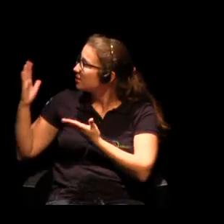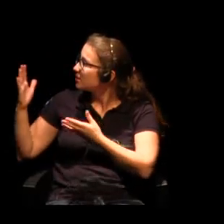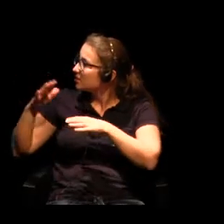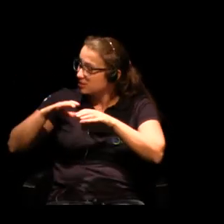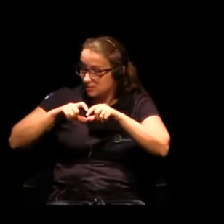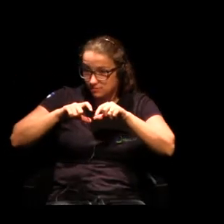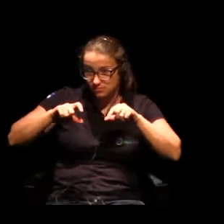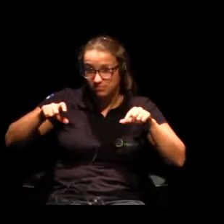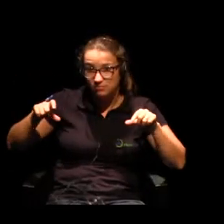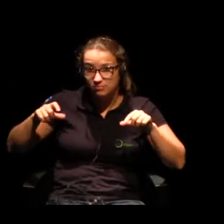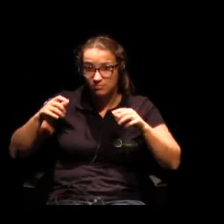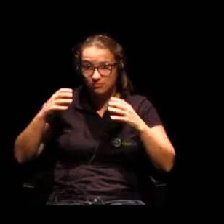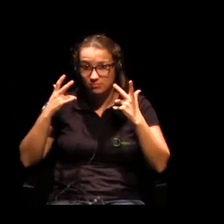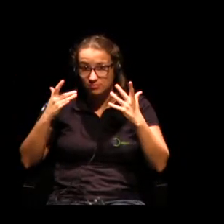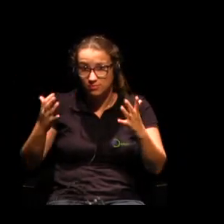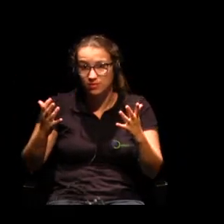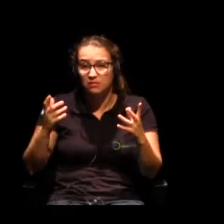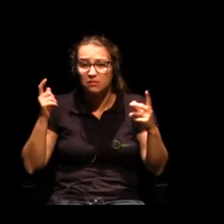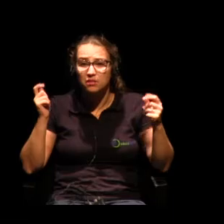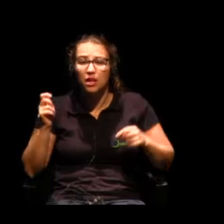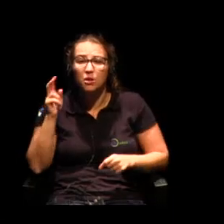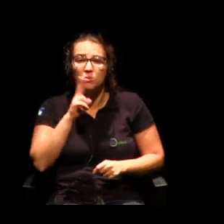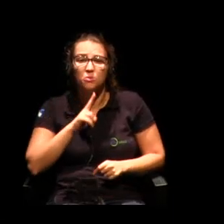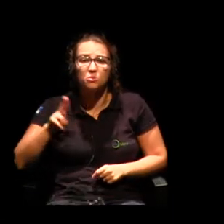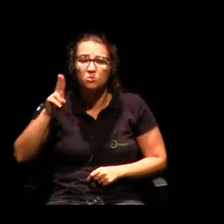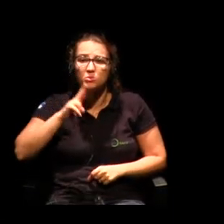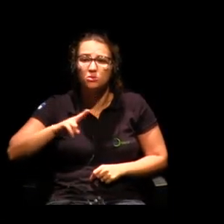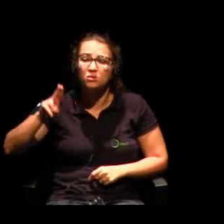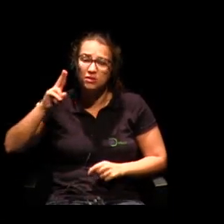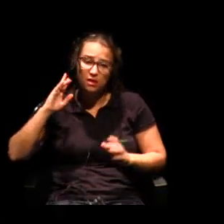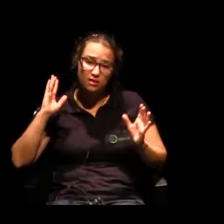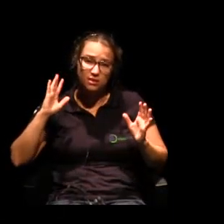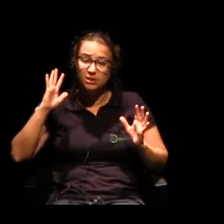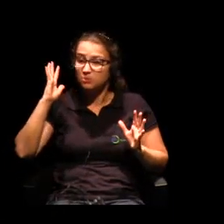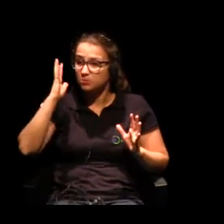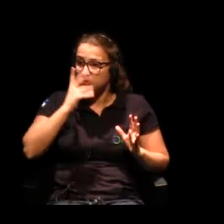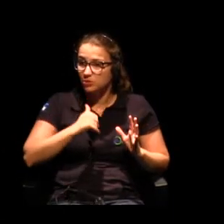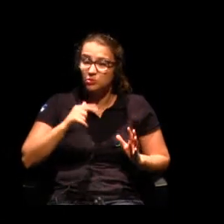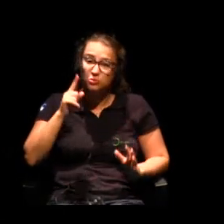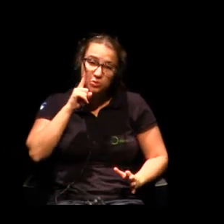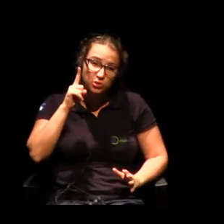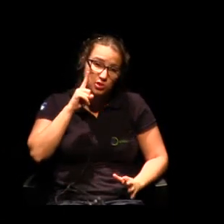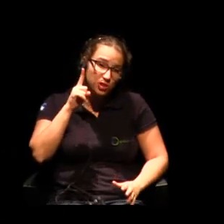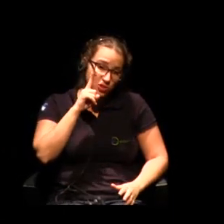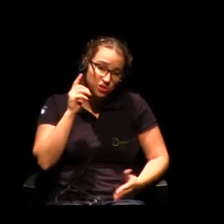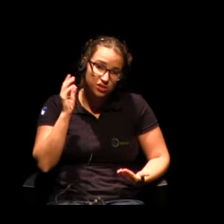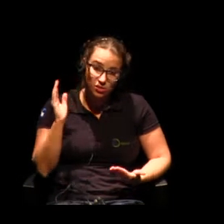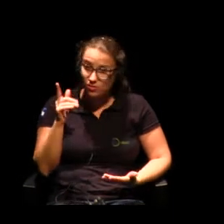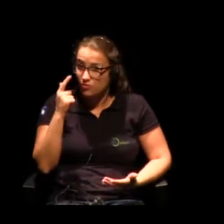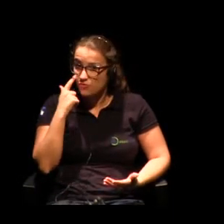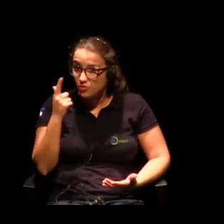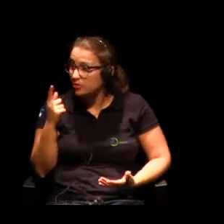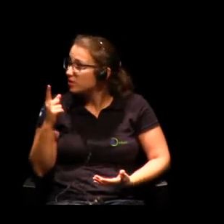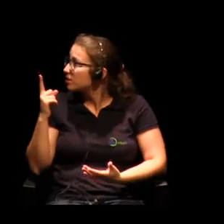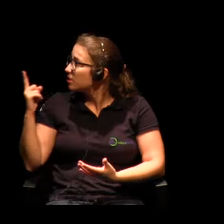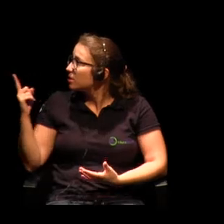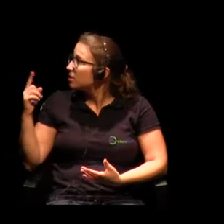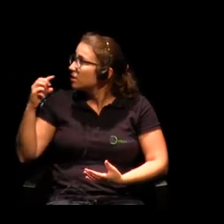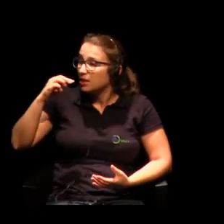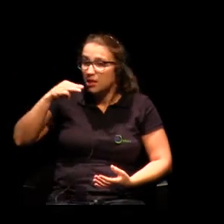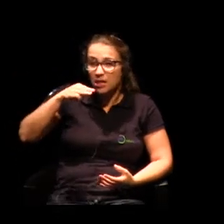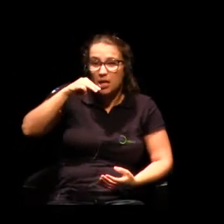alguns jardins verticais, são os espaços que podem ser usados para performances e também para o dia a dia.